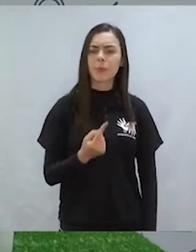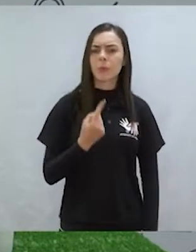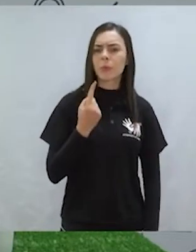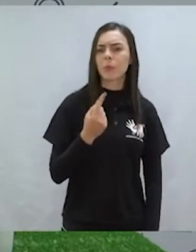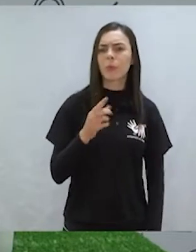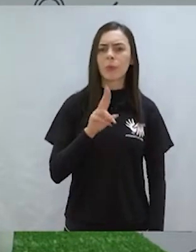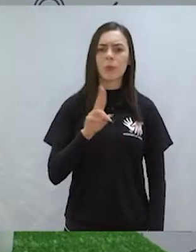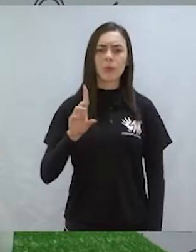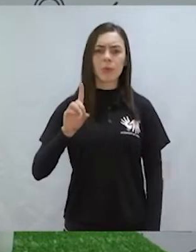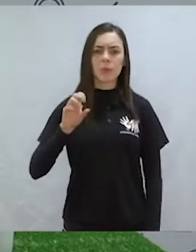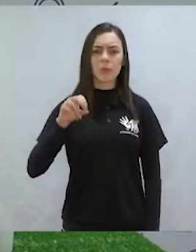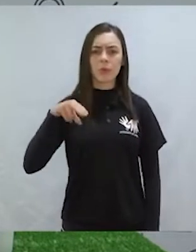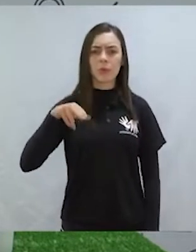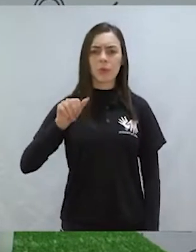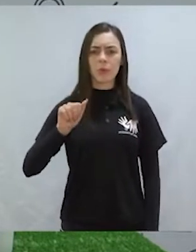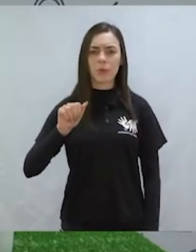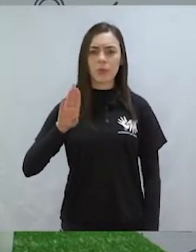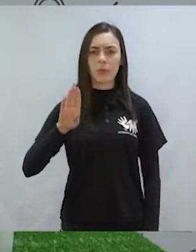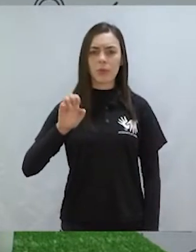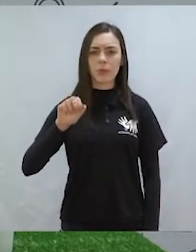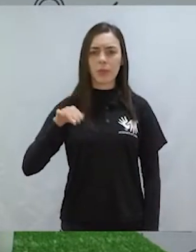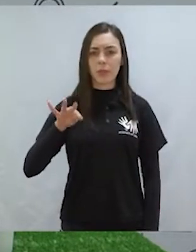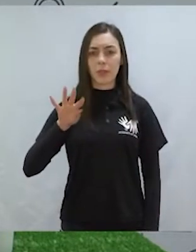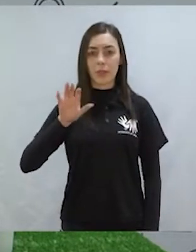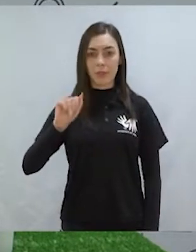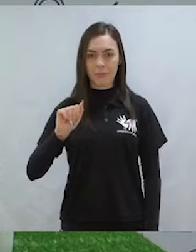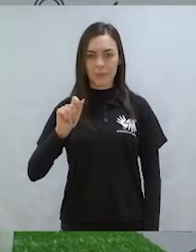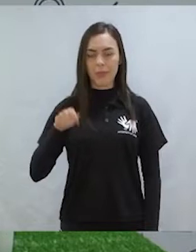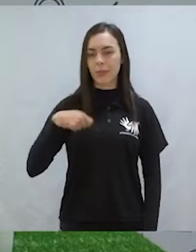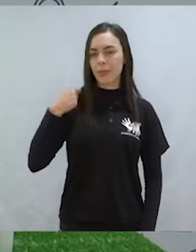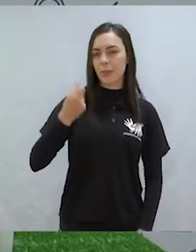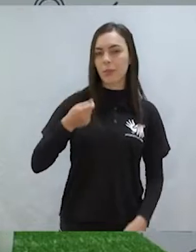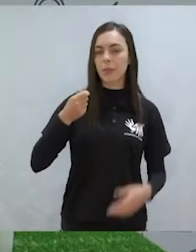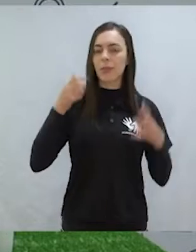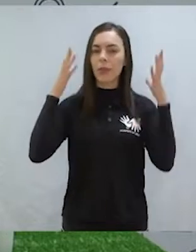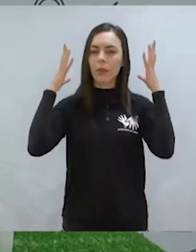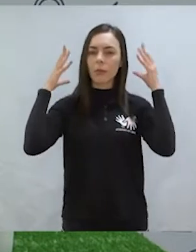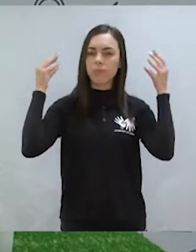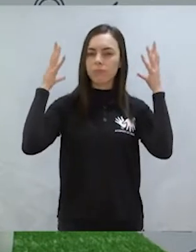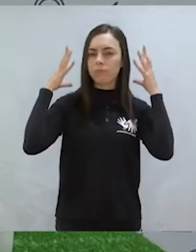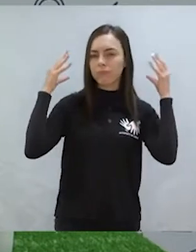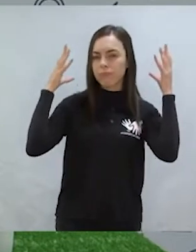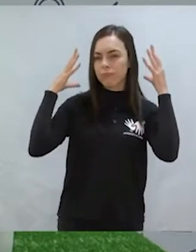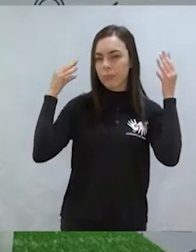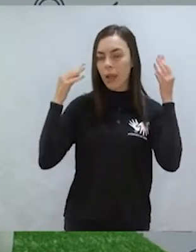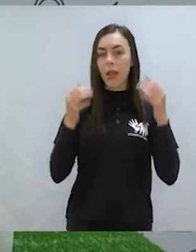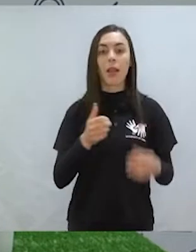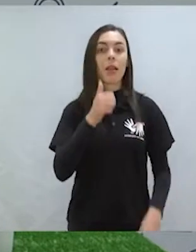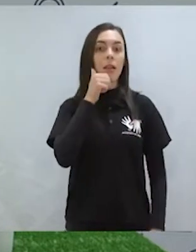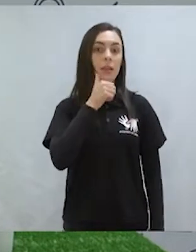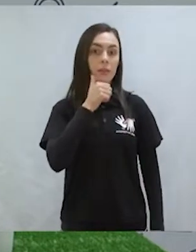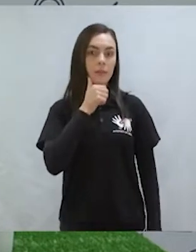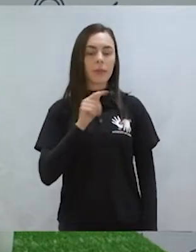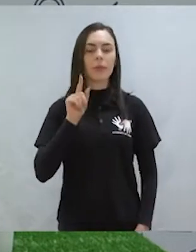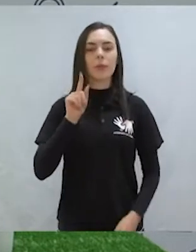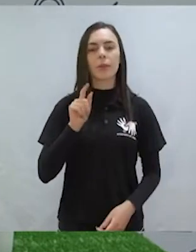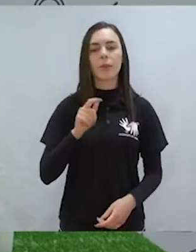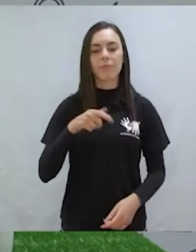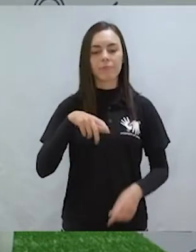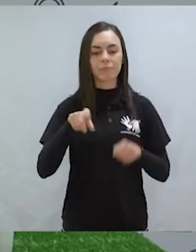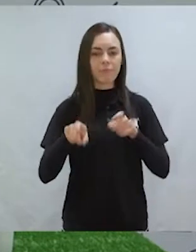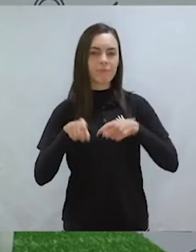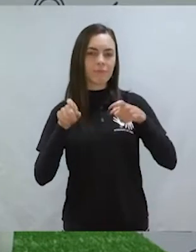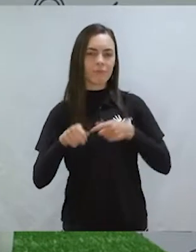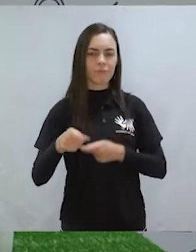ele colocou foi a Dona Benta. Dona Benta é a pessoa que administra